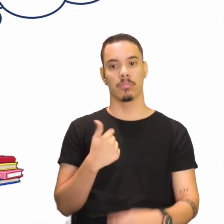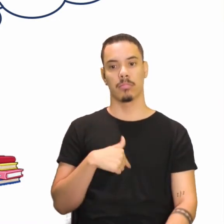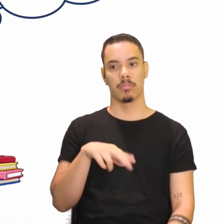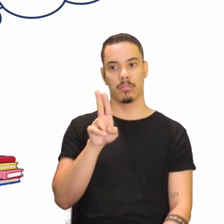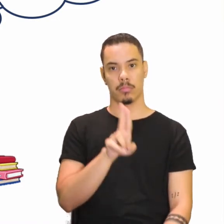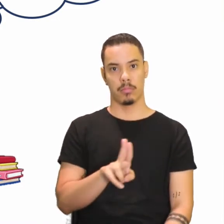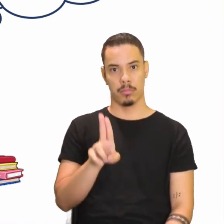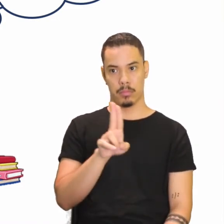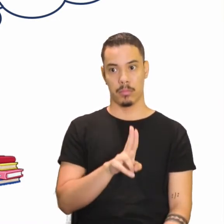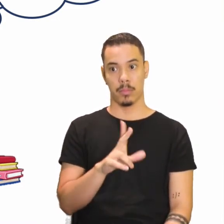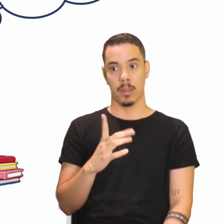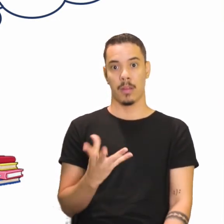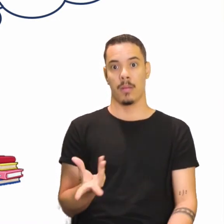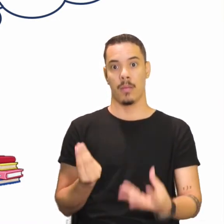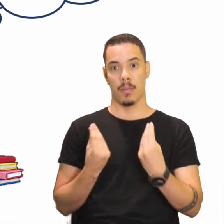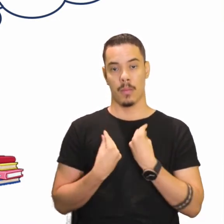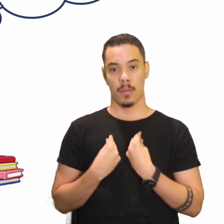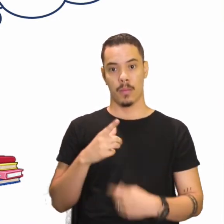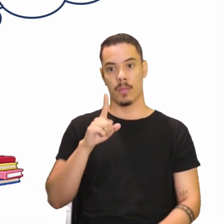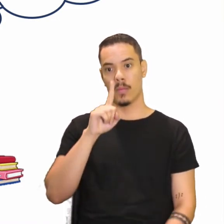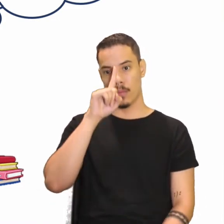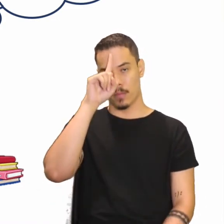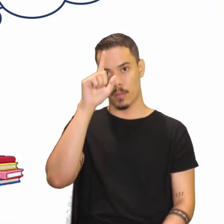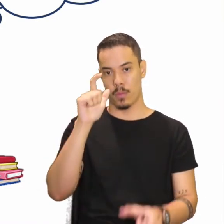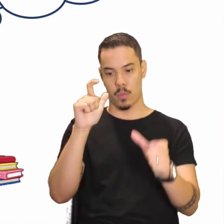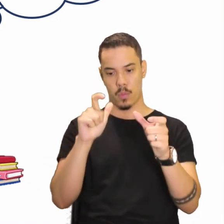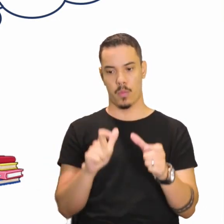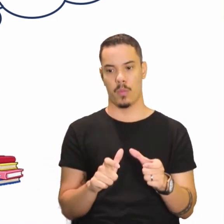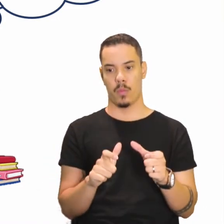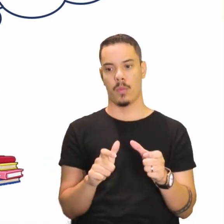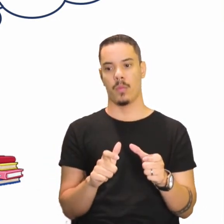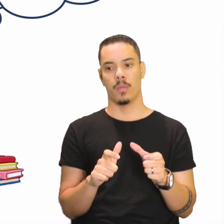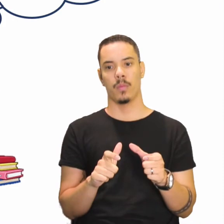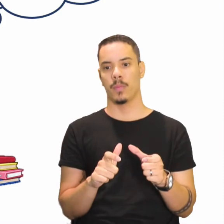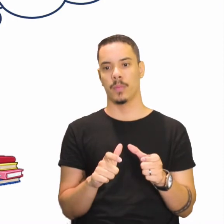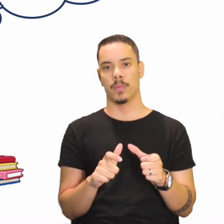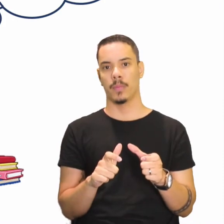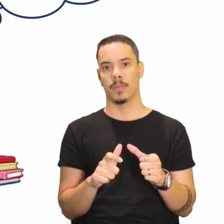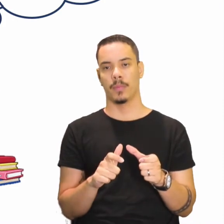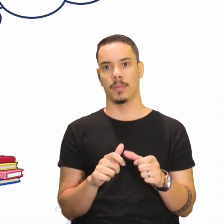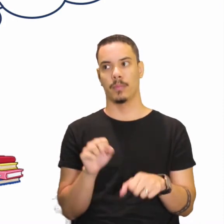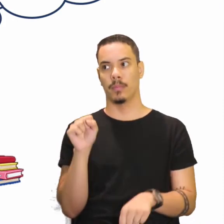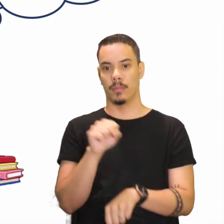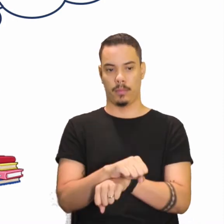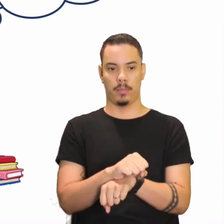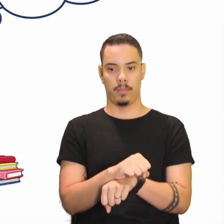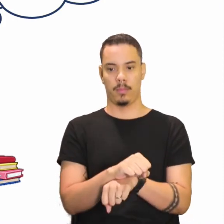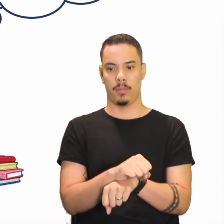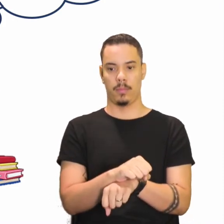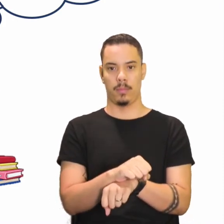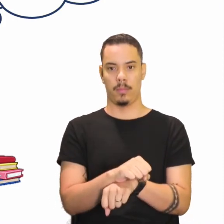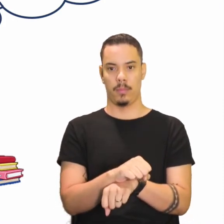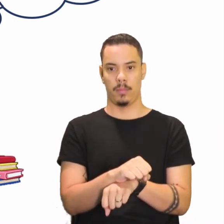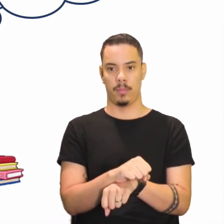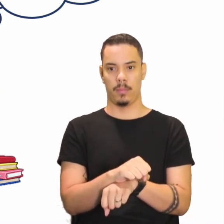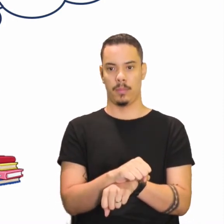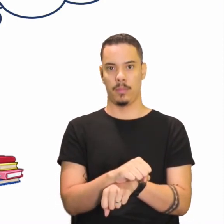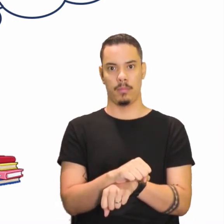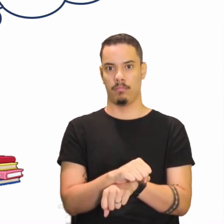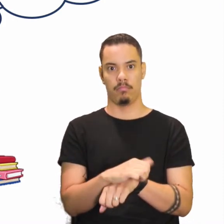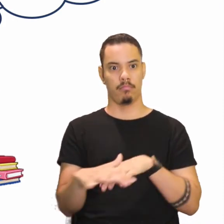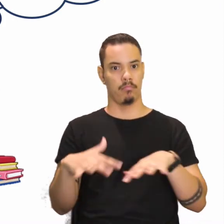onde? Quando der ideia assim de local, ou seja, parado. Entendeu?